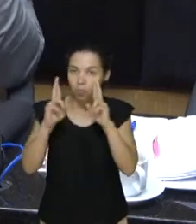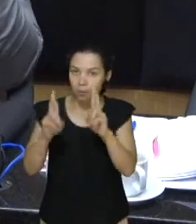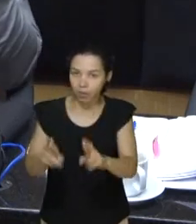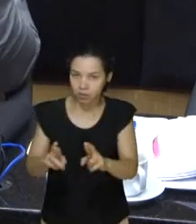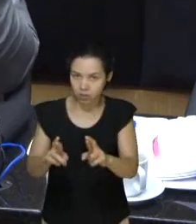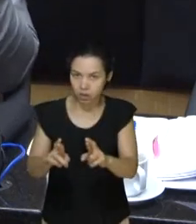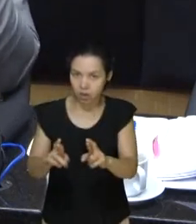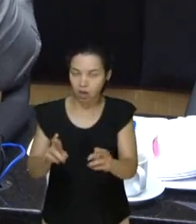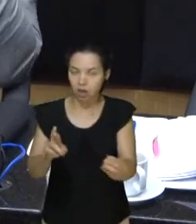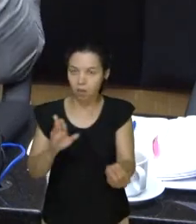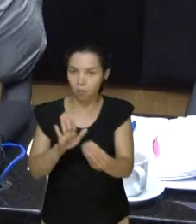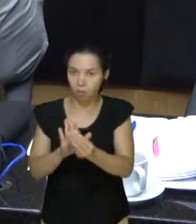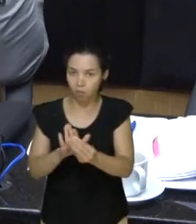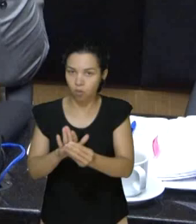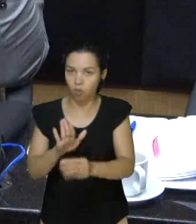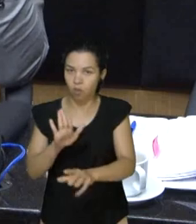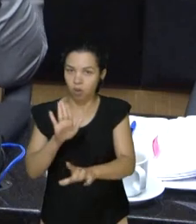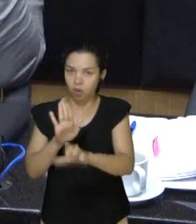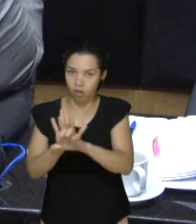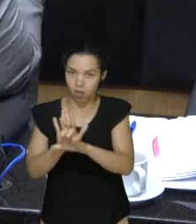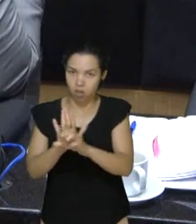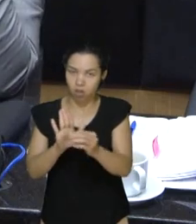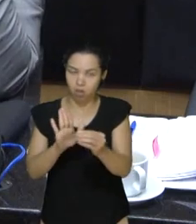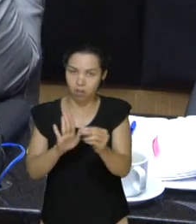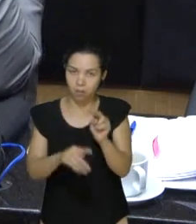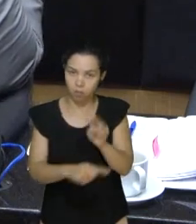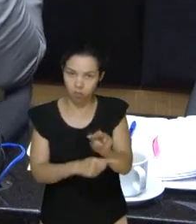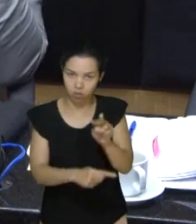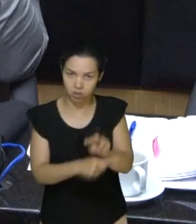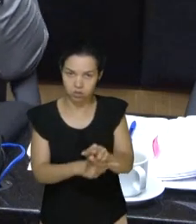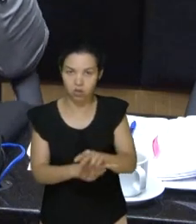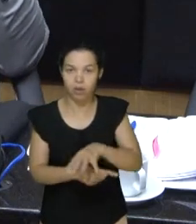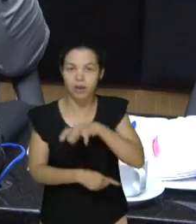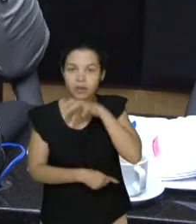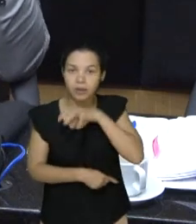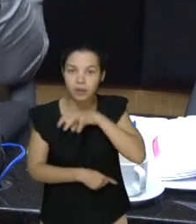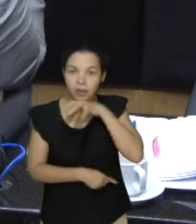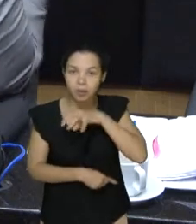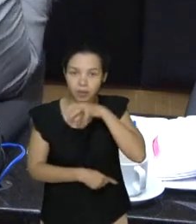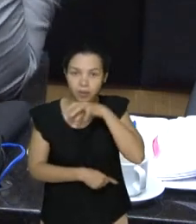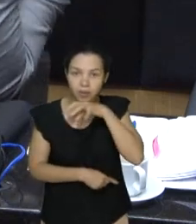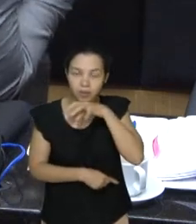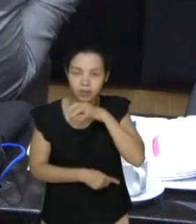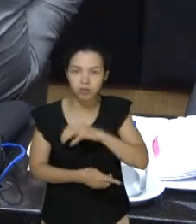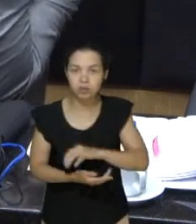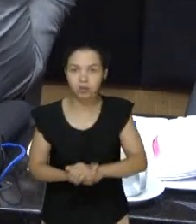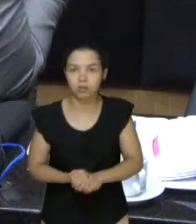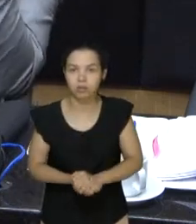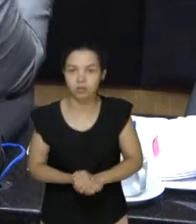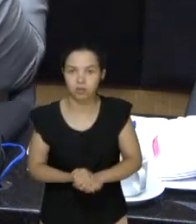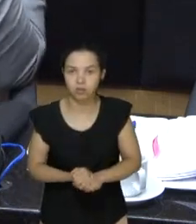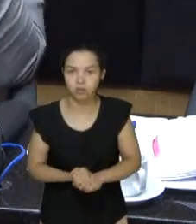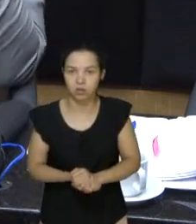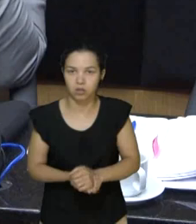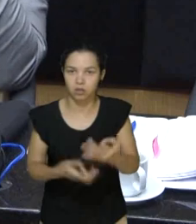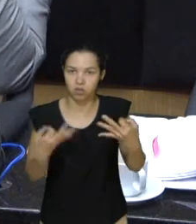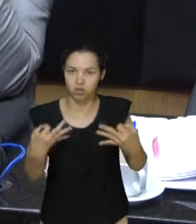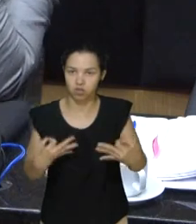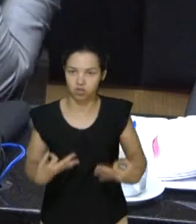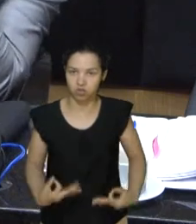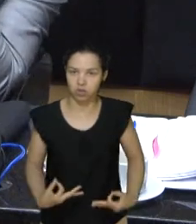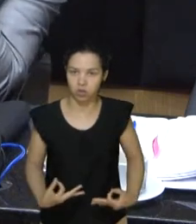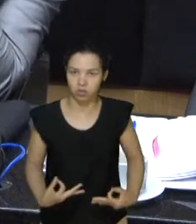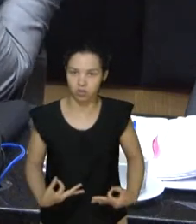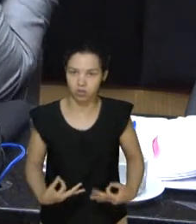legais aplicáveis em matérias de proteção dos animais, observando-se sempre o princípio da dignidade.